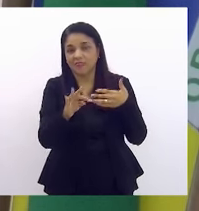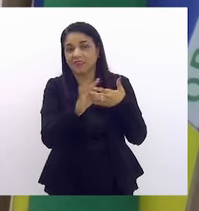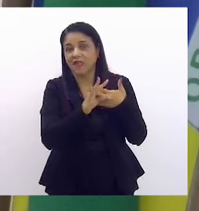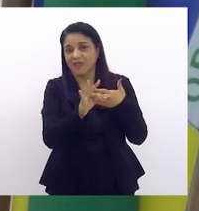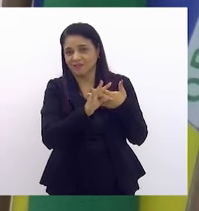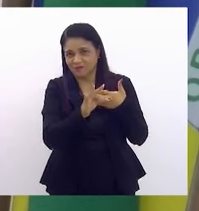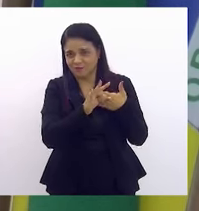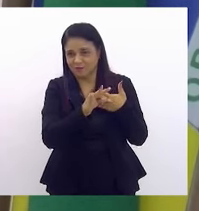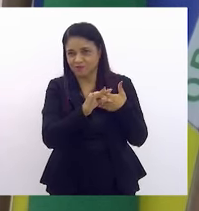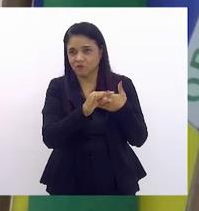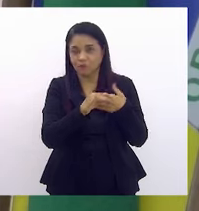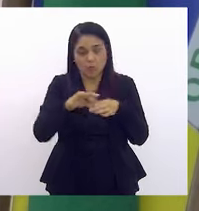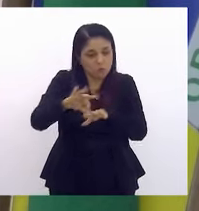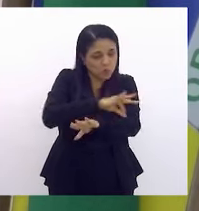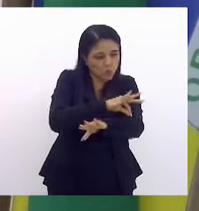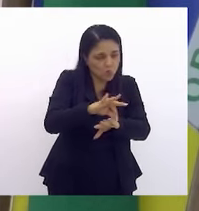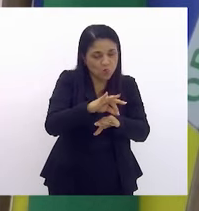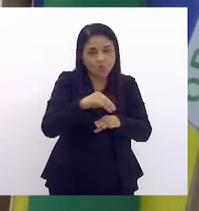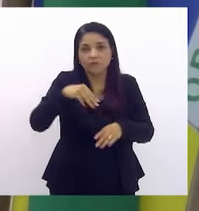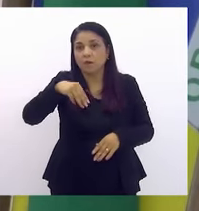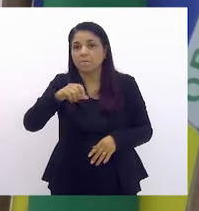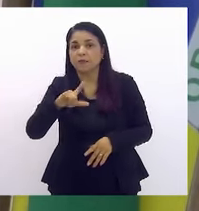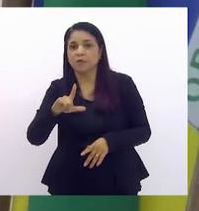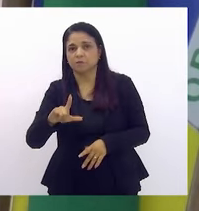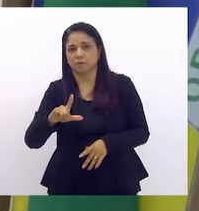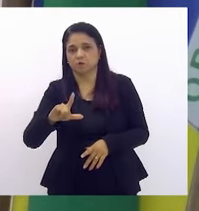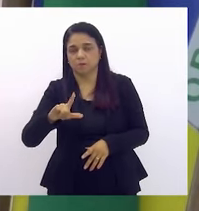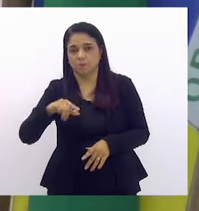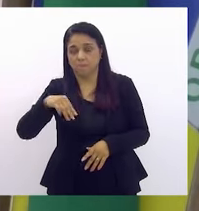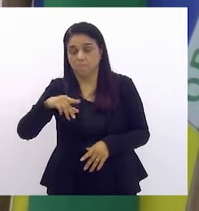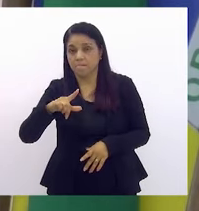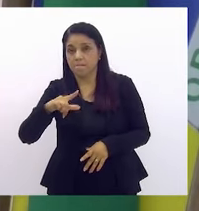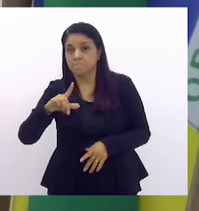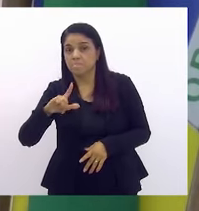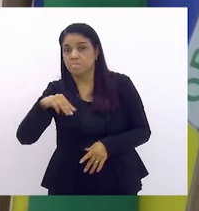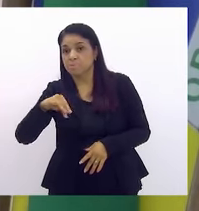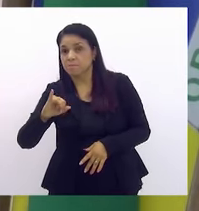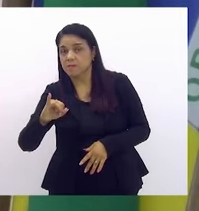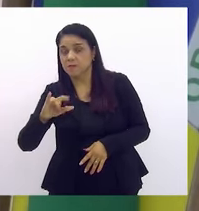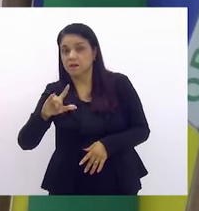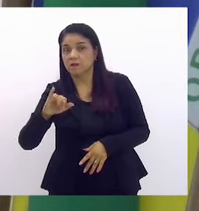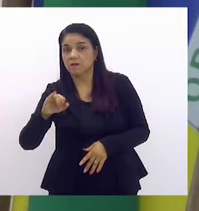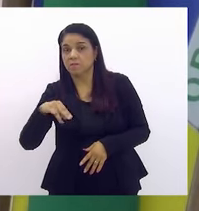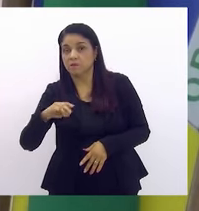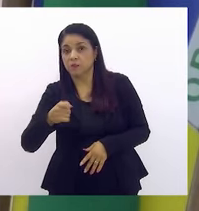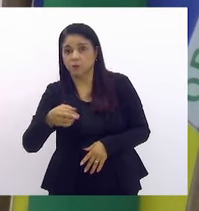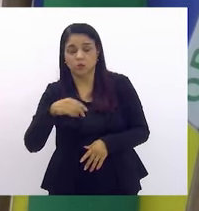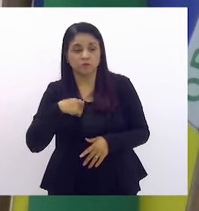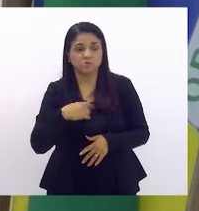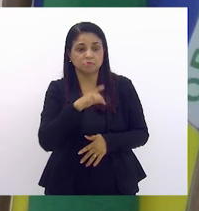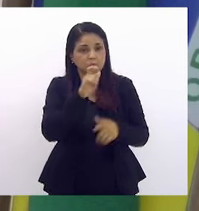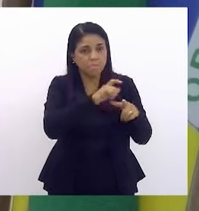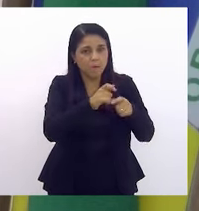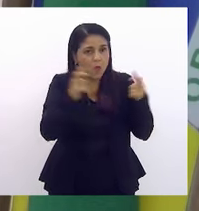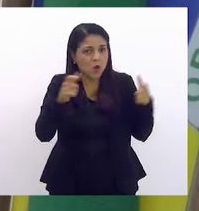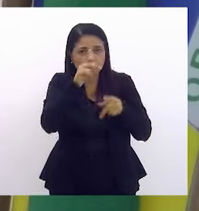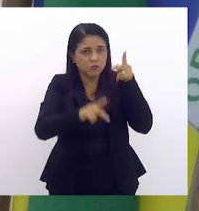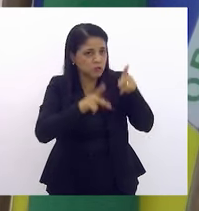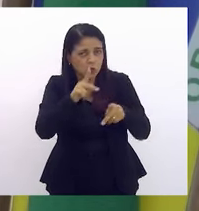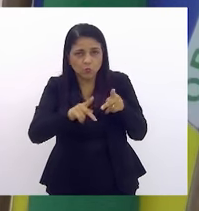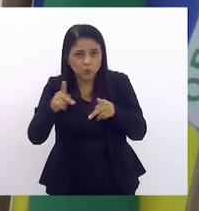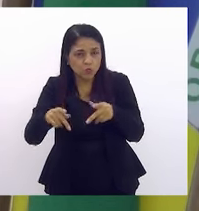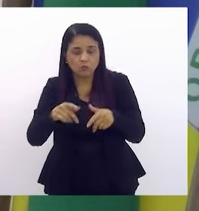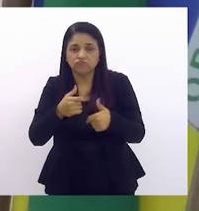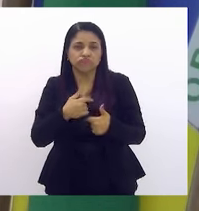tantos milímetros, por que não usou, mas a gente não tem, a grande maioria das pessoas não tem conhecimento em saneamento e drenagem, por exemplo, para